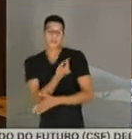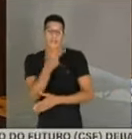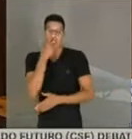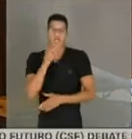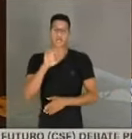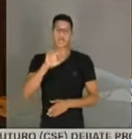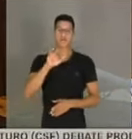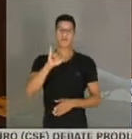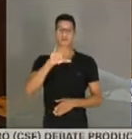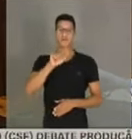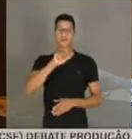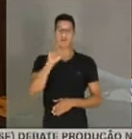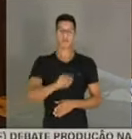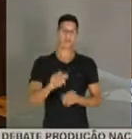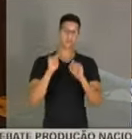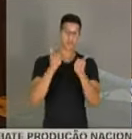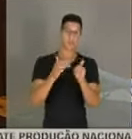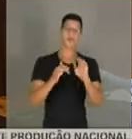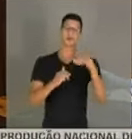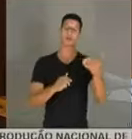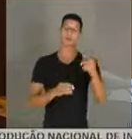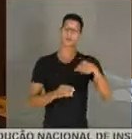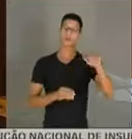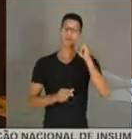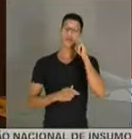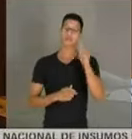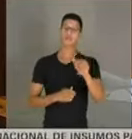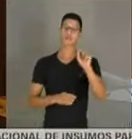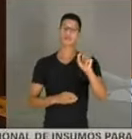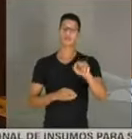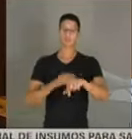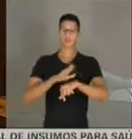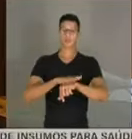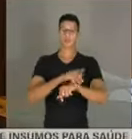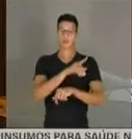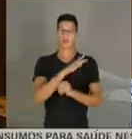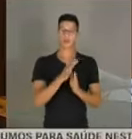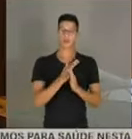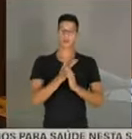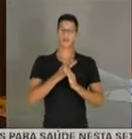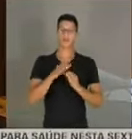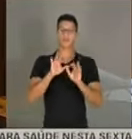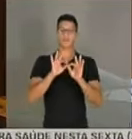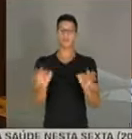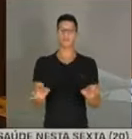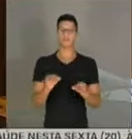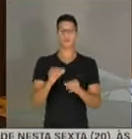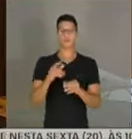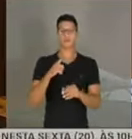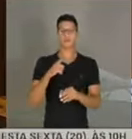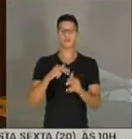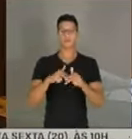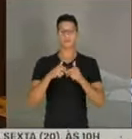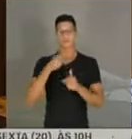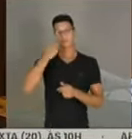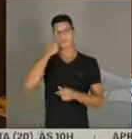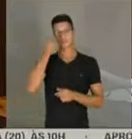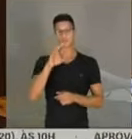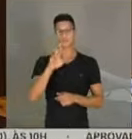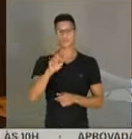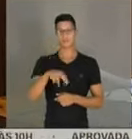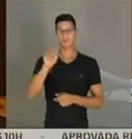consideradas eficazes. Pois bem, quando ele disse naquele momento ali, ele simplesmente estava, por isso que o senador